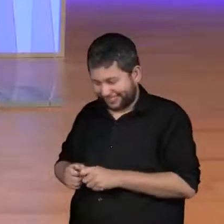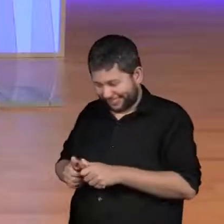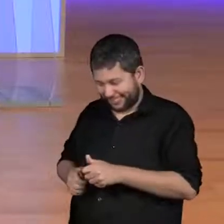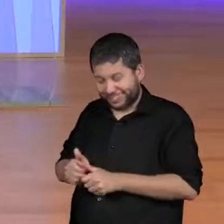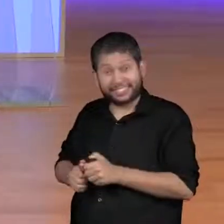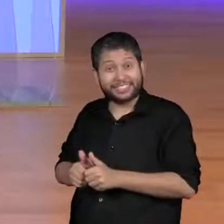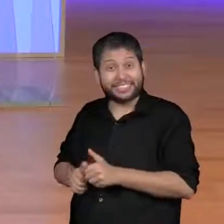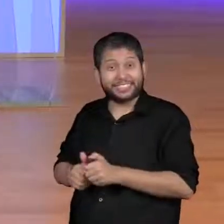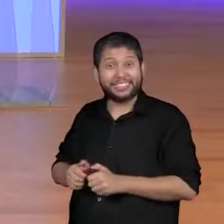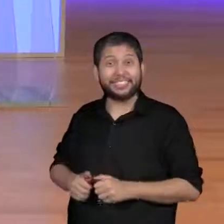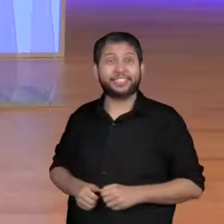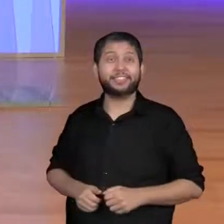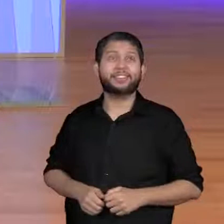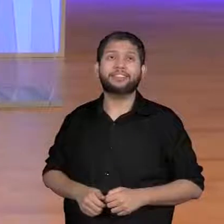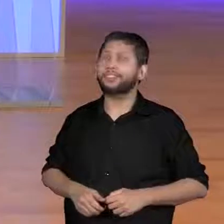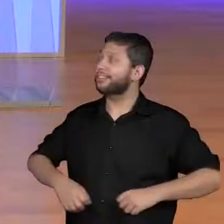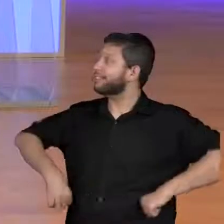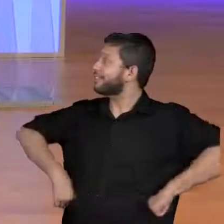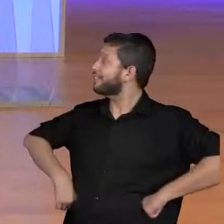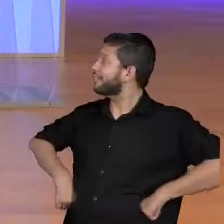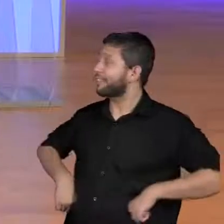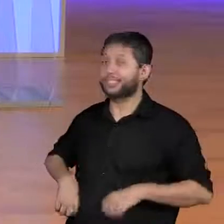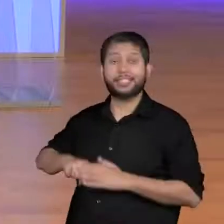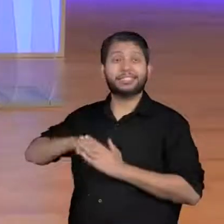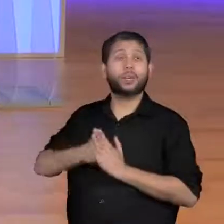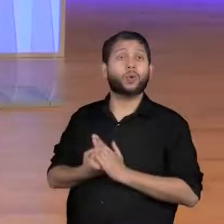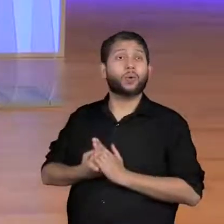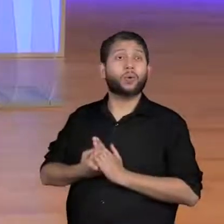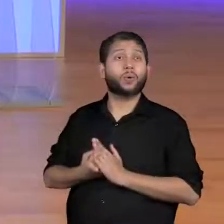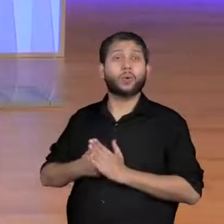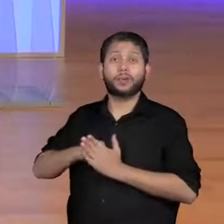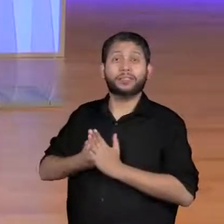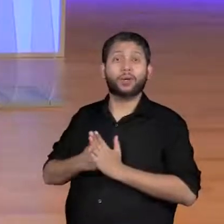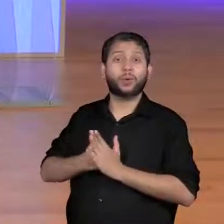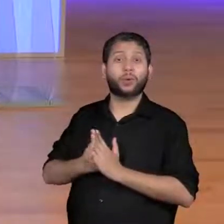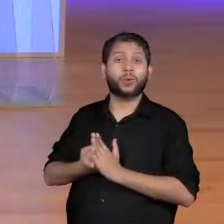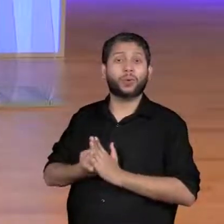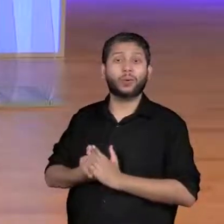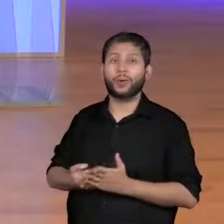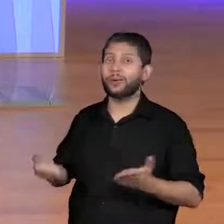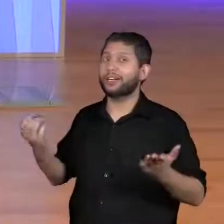Ai, ai, ai. Olha, o oráculo deixou o baú trancado, minha gente.